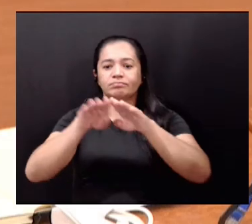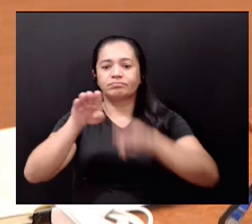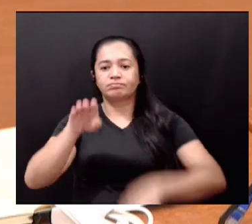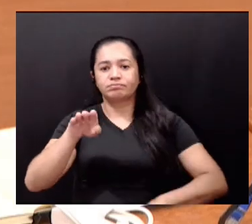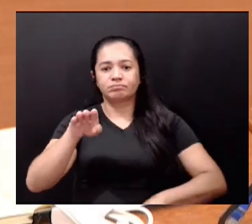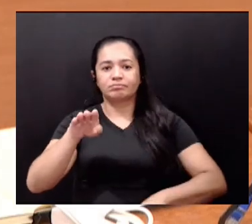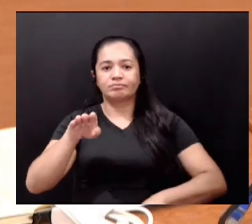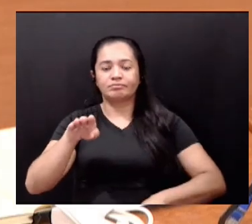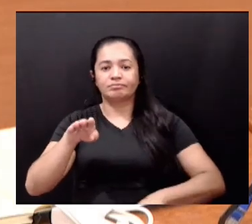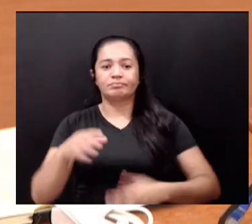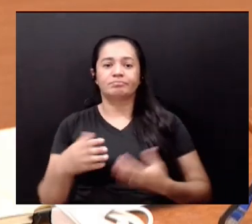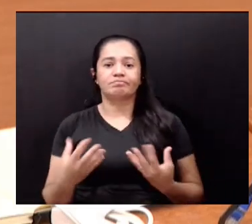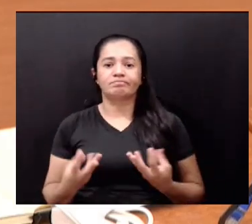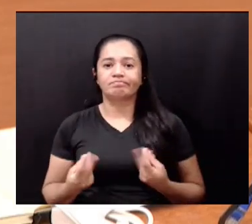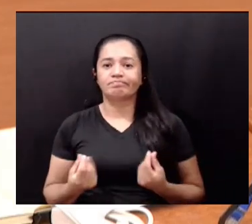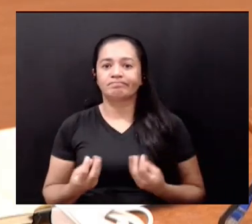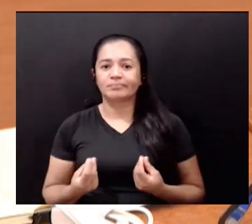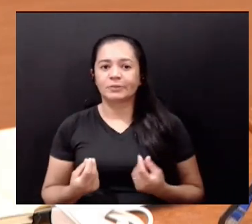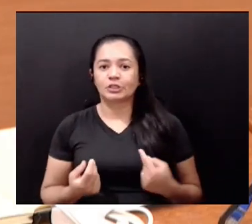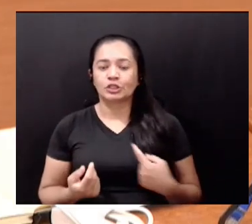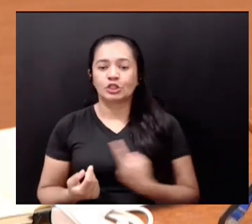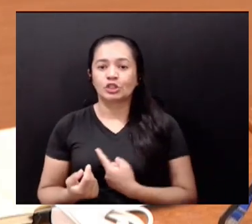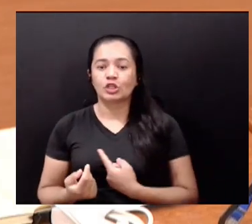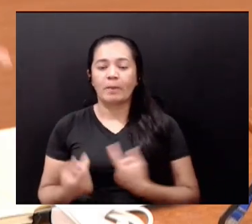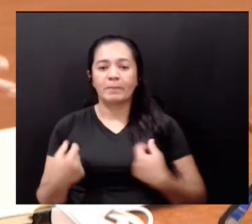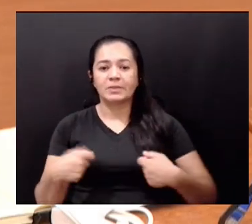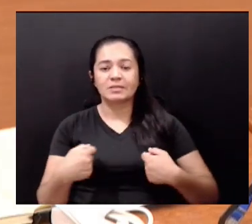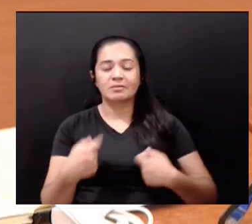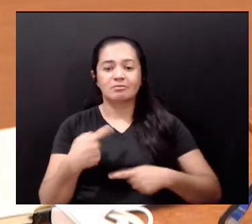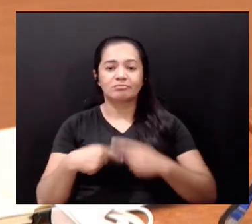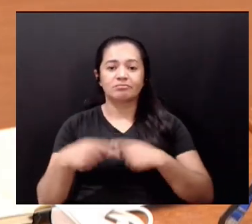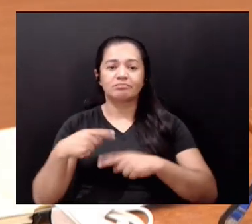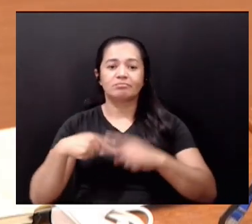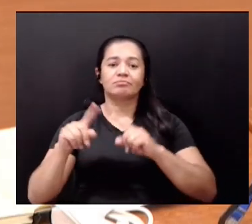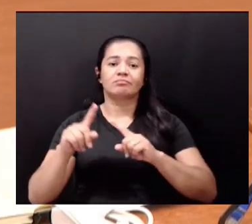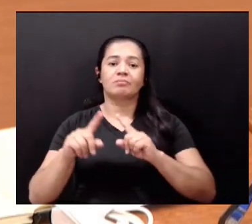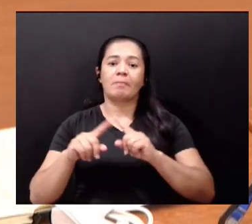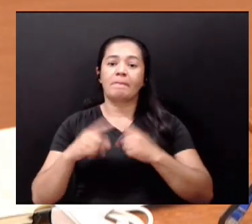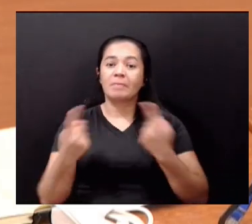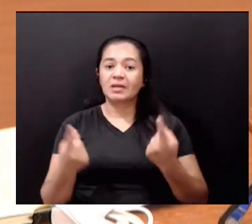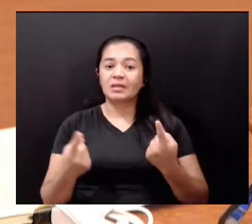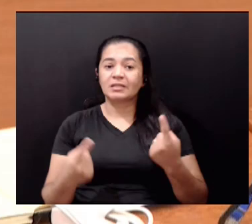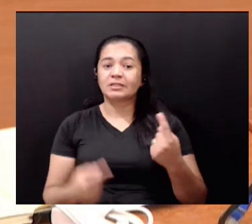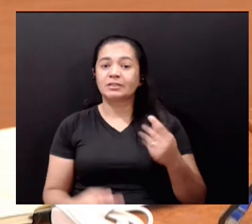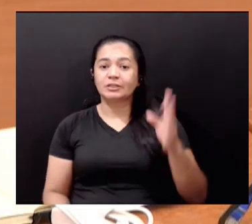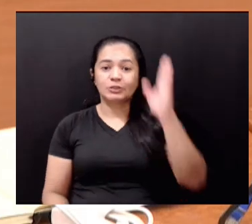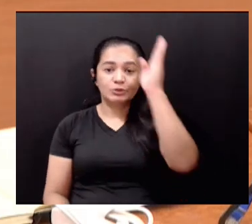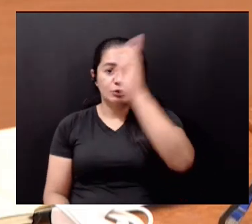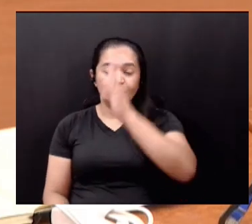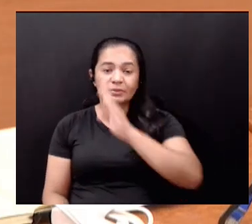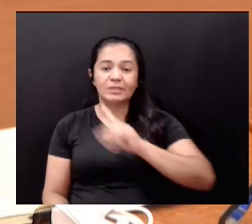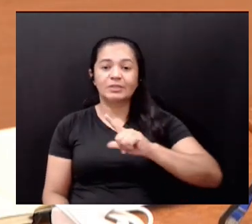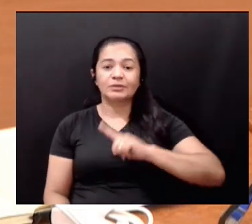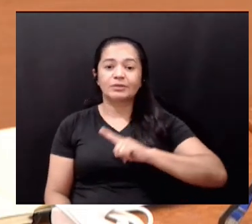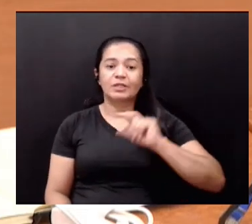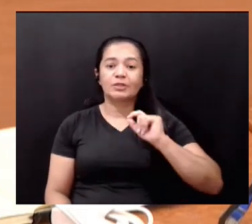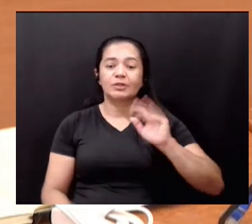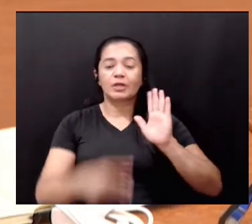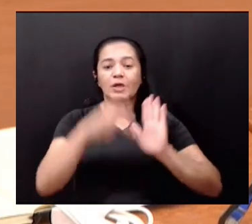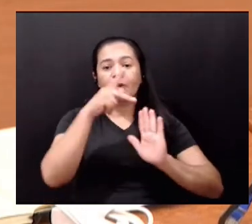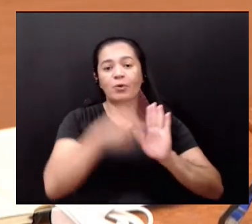muito aquém do que a gente ainda precisa avançar. Mas, no país, nós temos esses projetos em disputa. E, hoje,